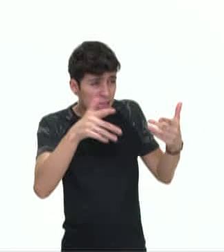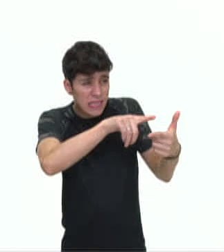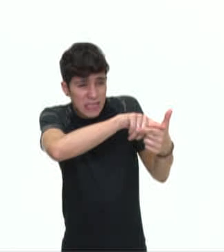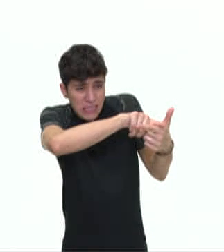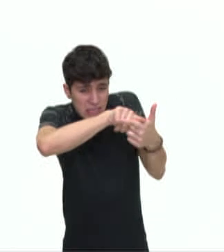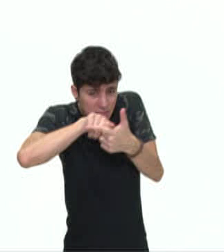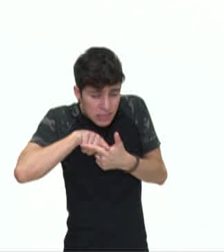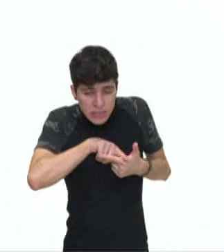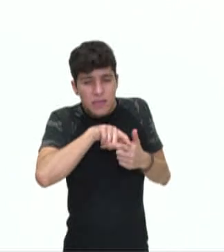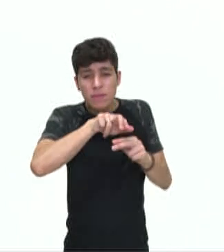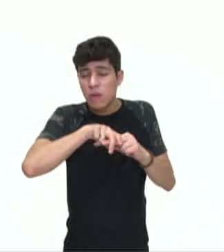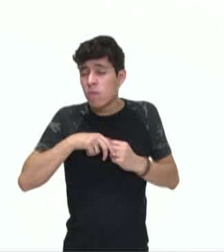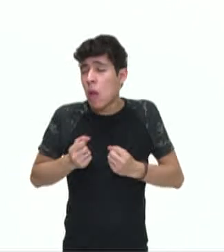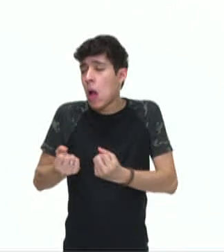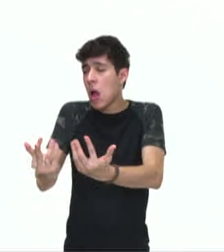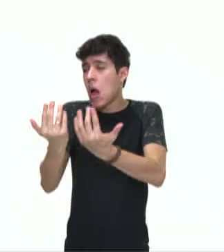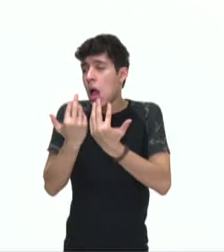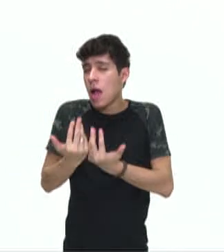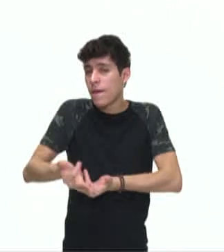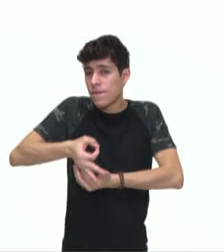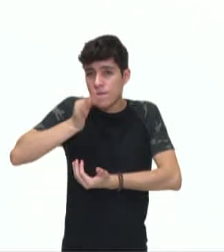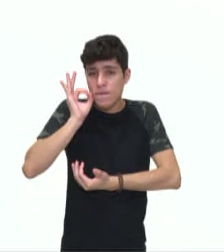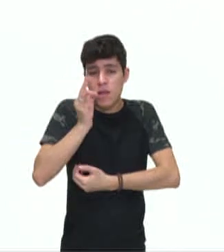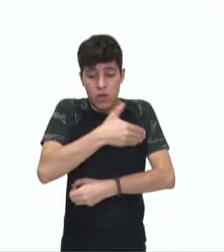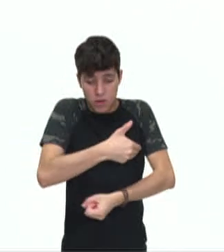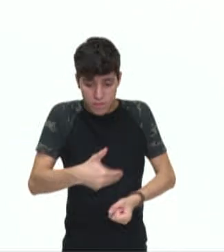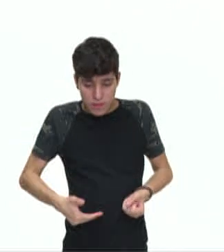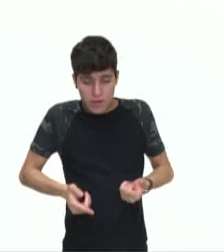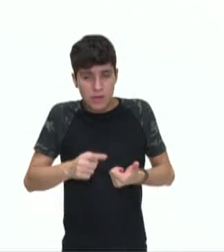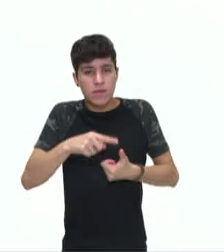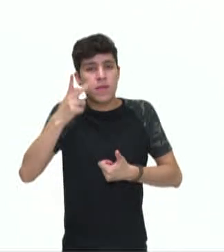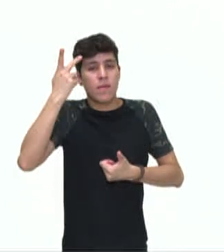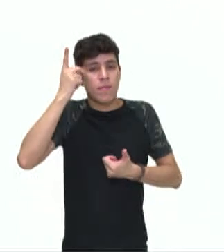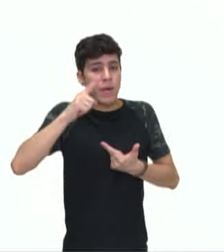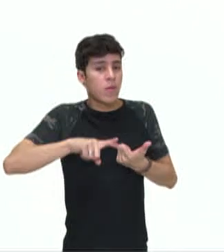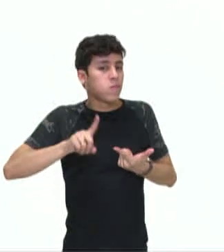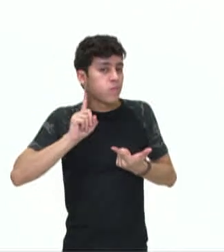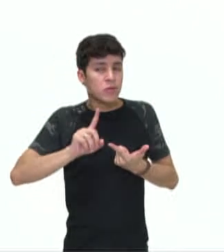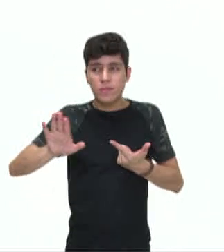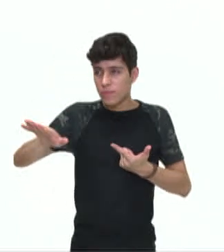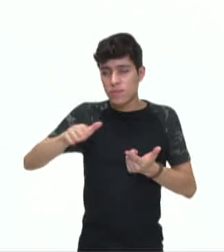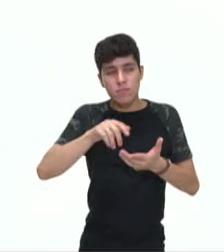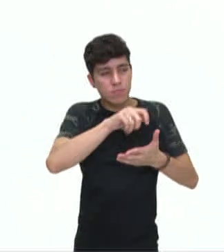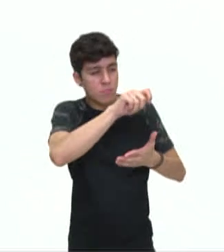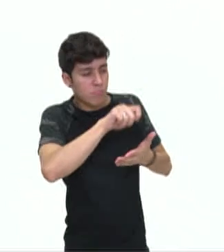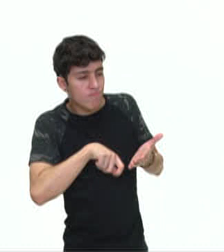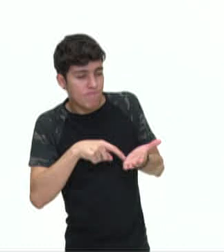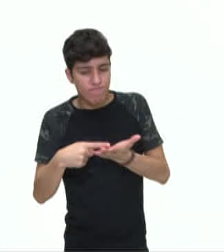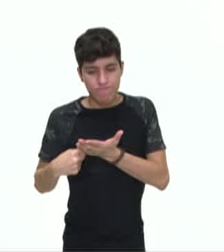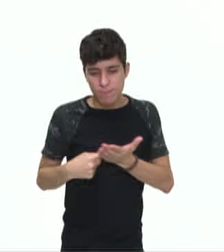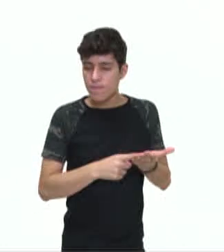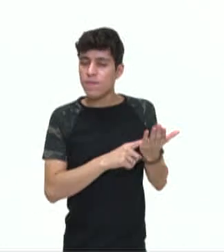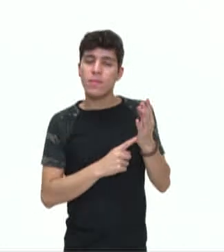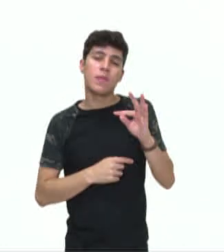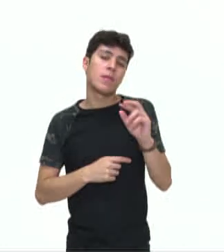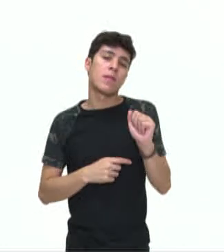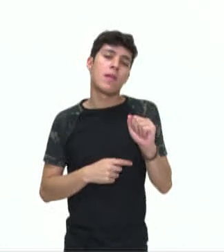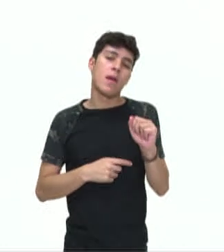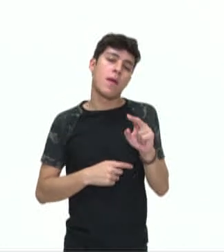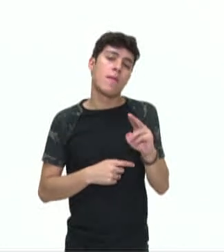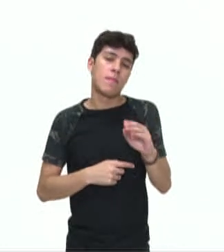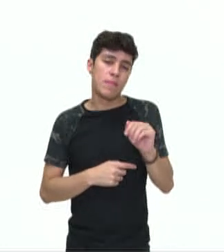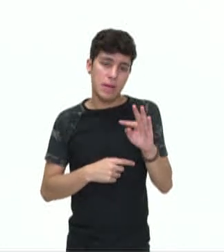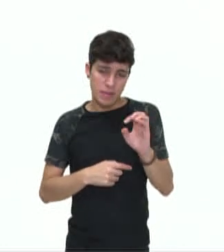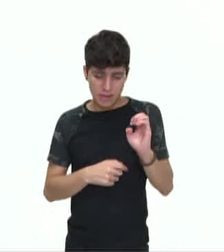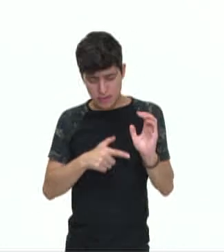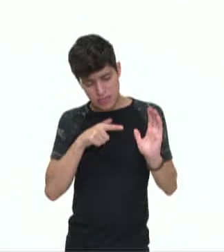superprodução cafeeira, o governo de São Paulo e Minas Gerais intervieram no mercado com a assinatura do Convênio de Taubaté em 1906. Dentre